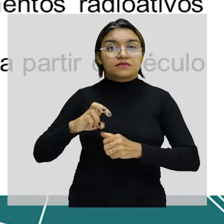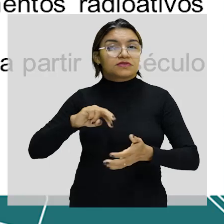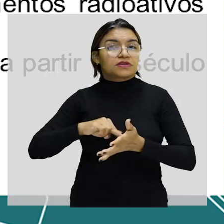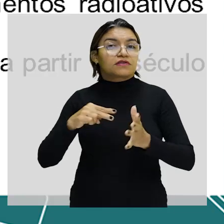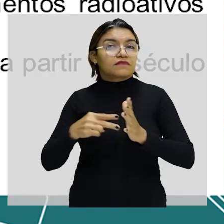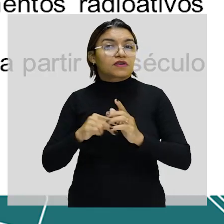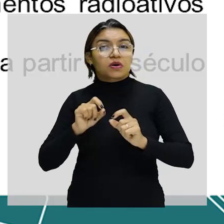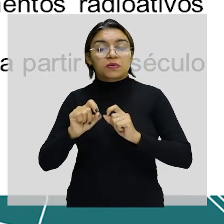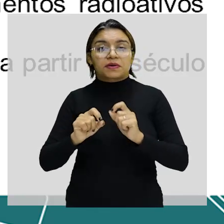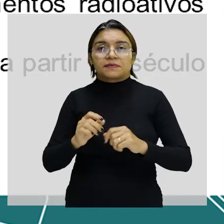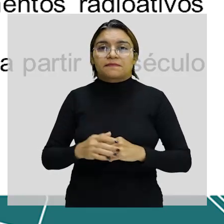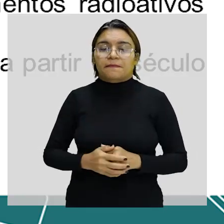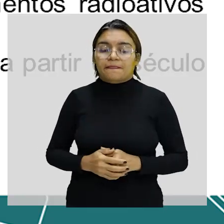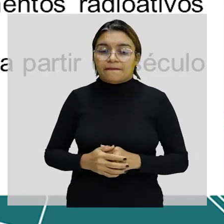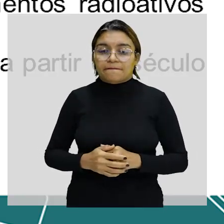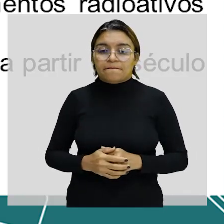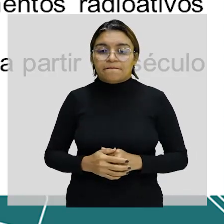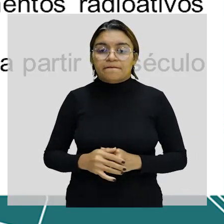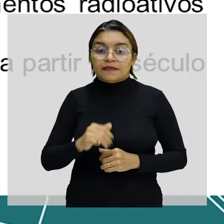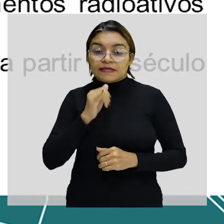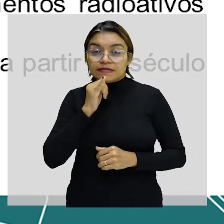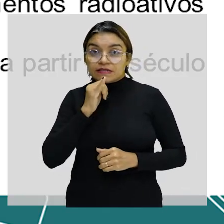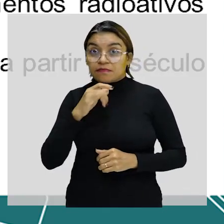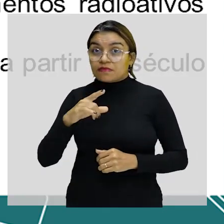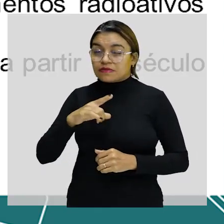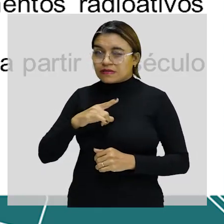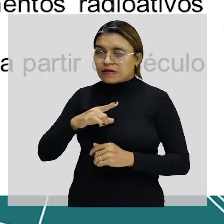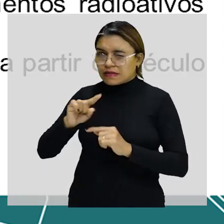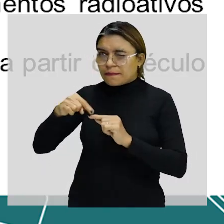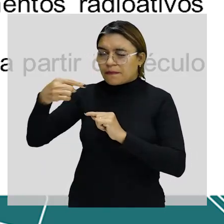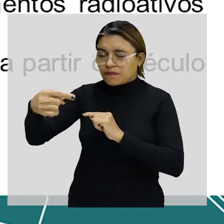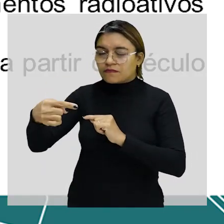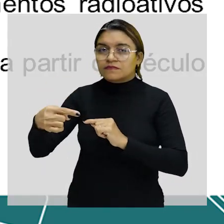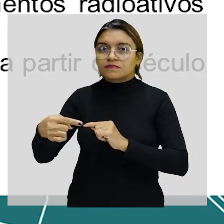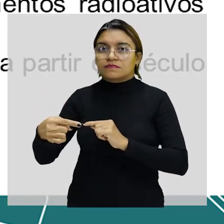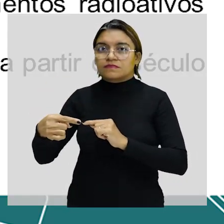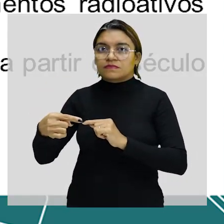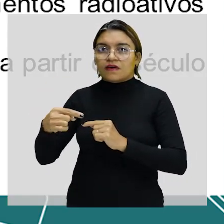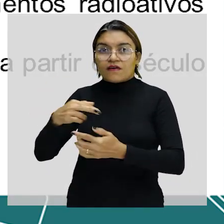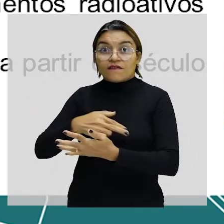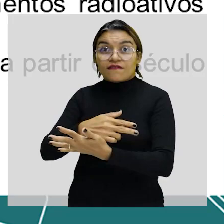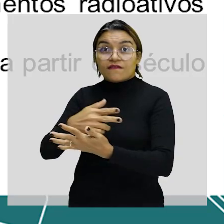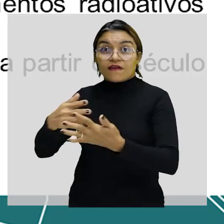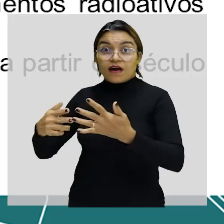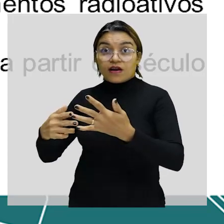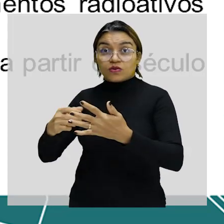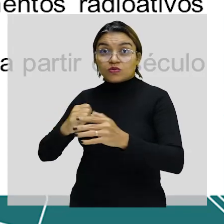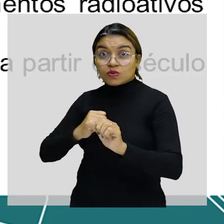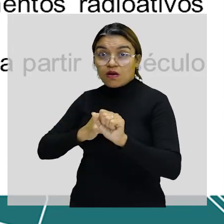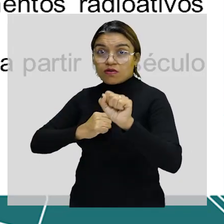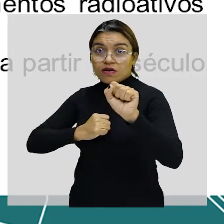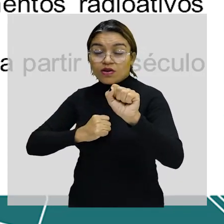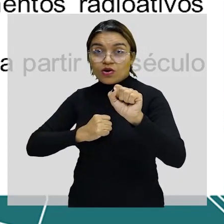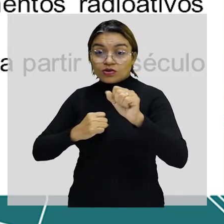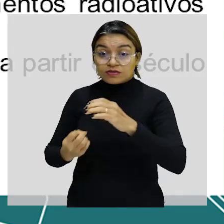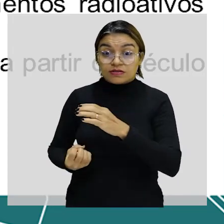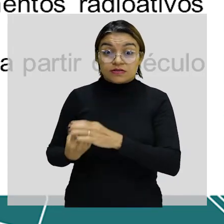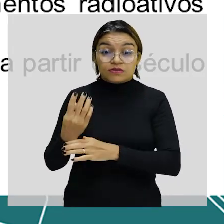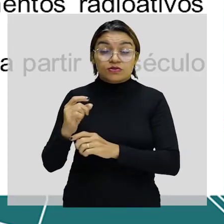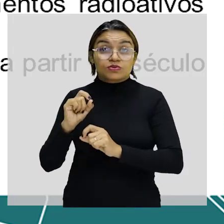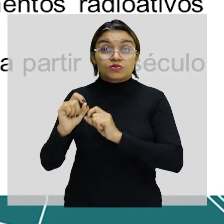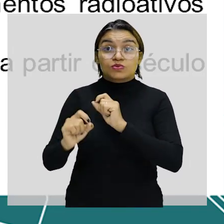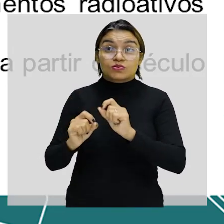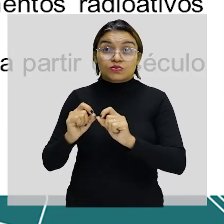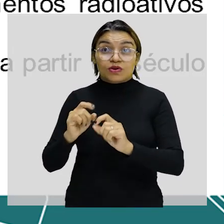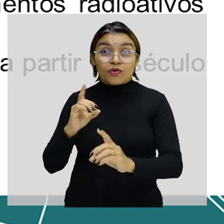frente vamos falar que muitos heróis ou super-heróis surgiram a partir de um encontro com